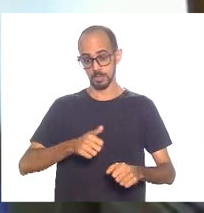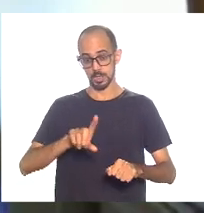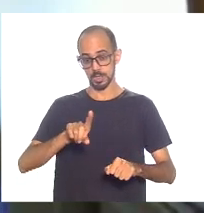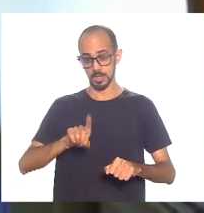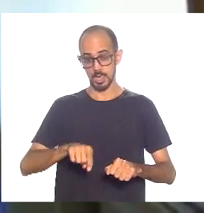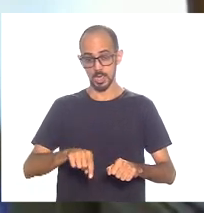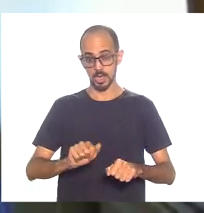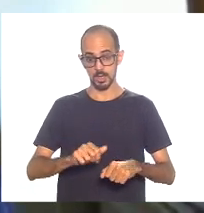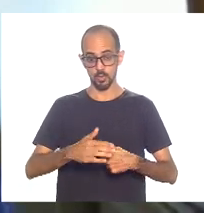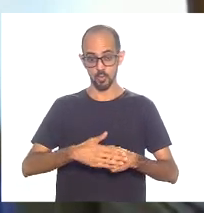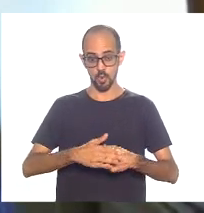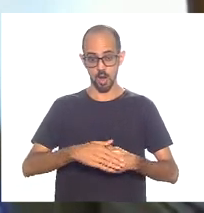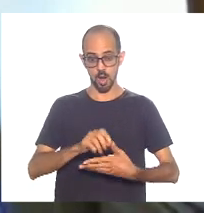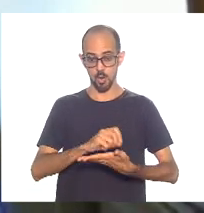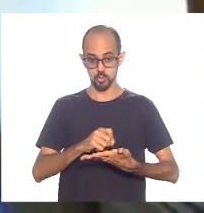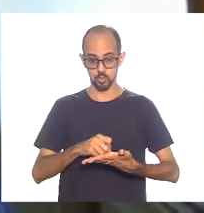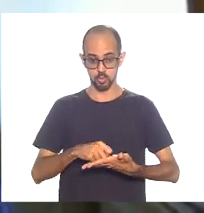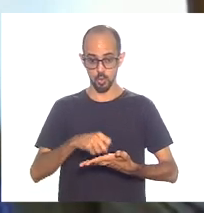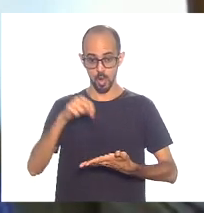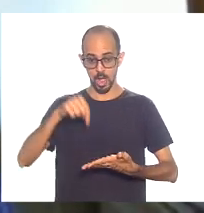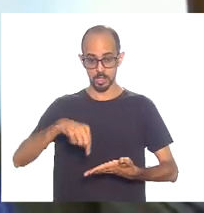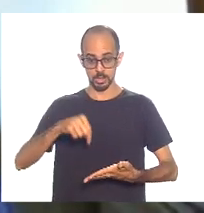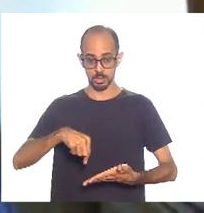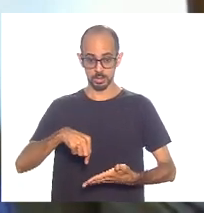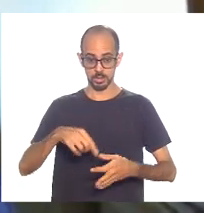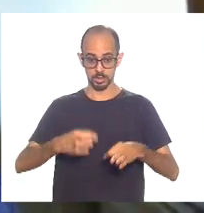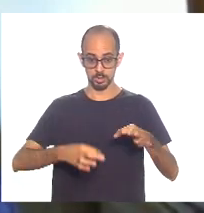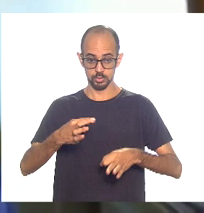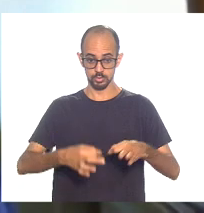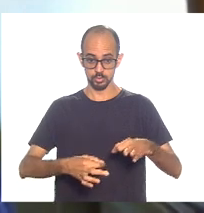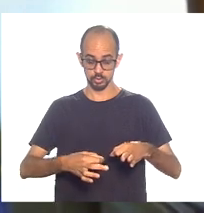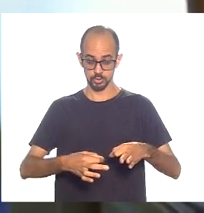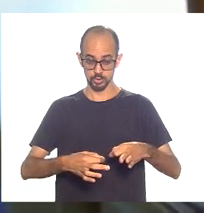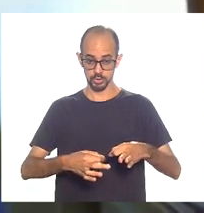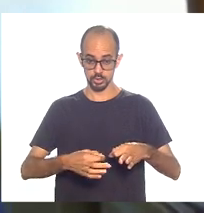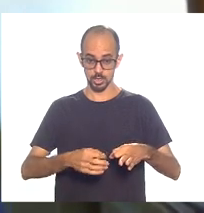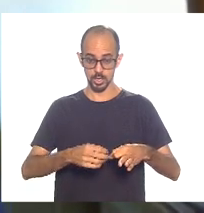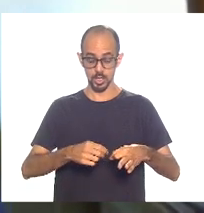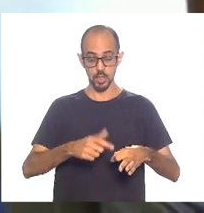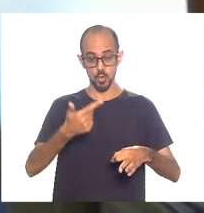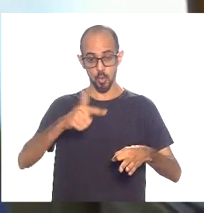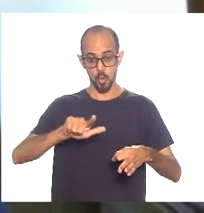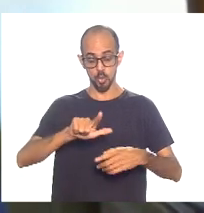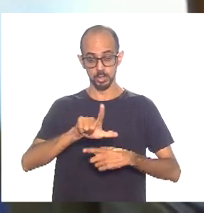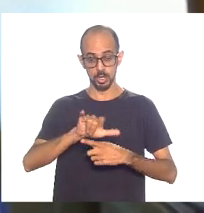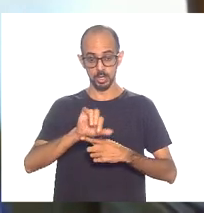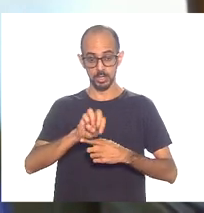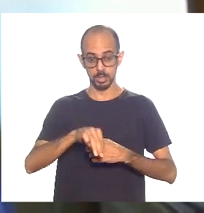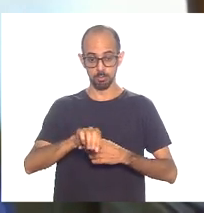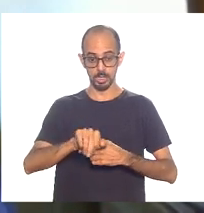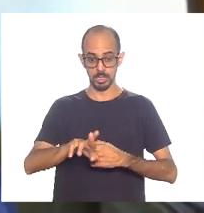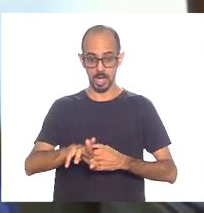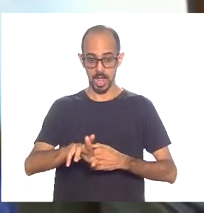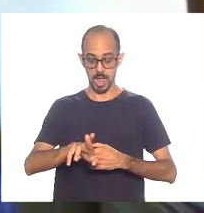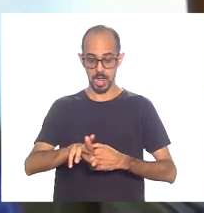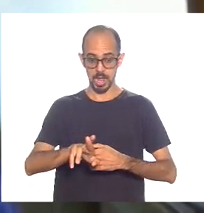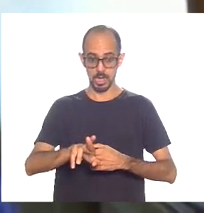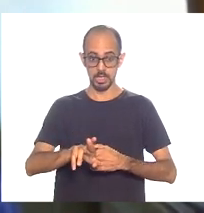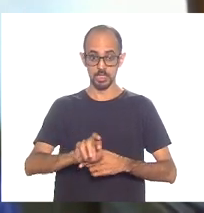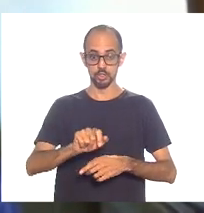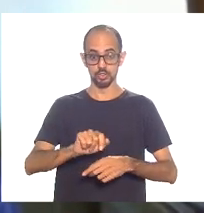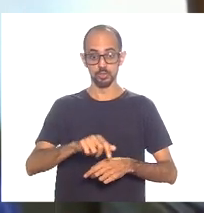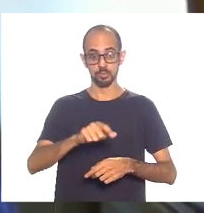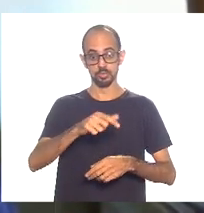dado pelo desembargador aqui no Tribunal de Justiça, e uma liminar dada por uma desembargadora